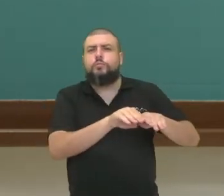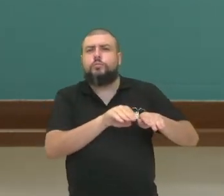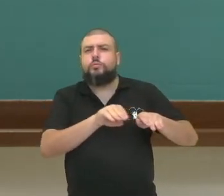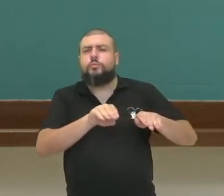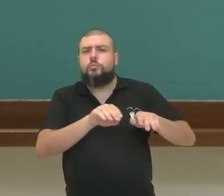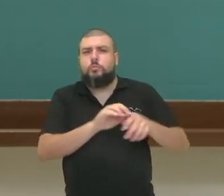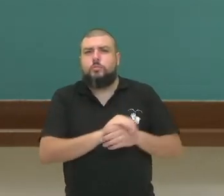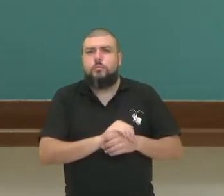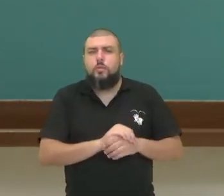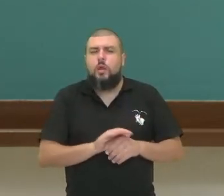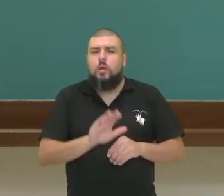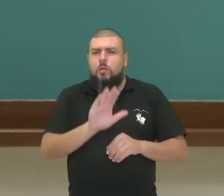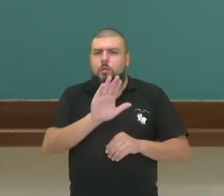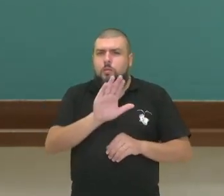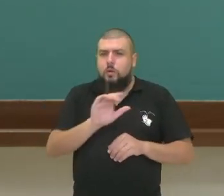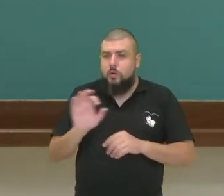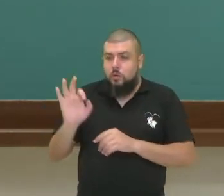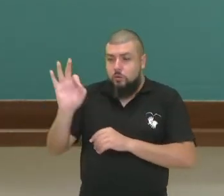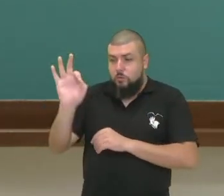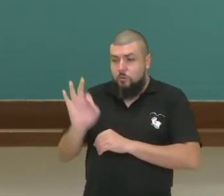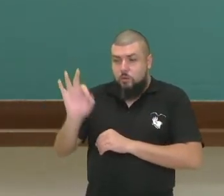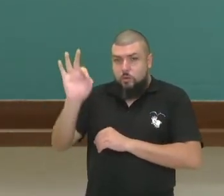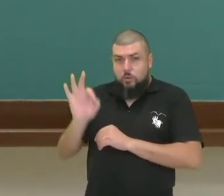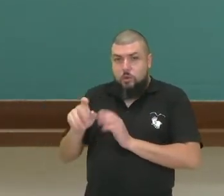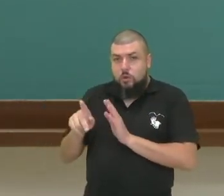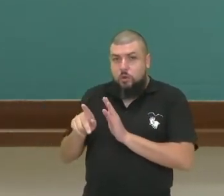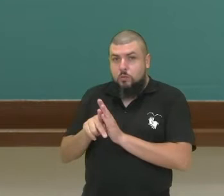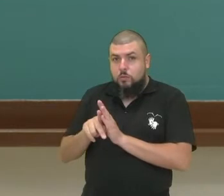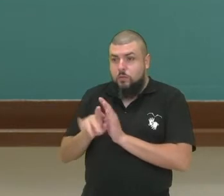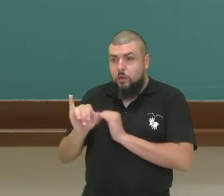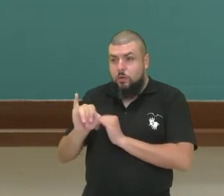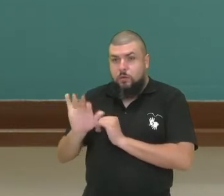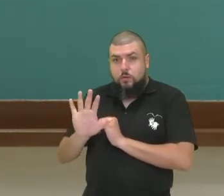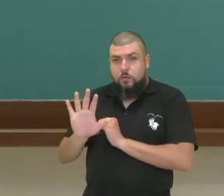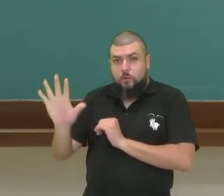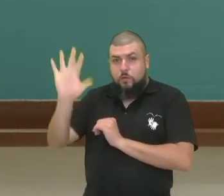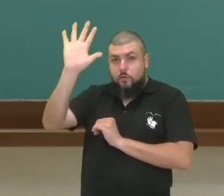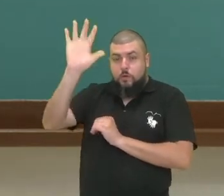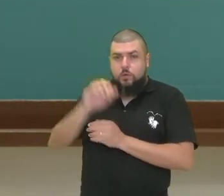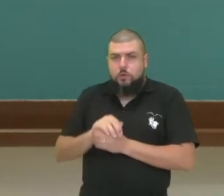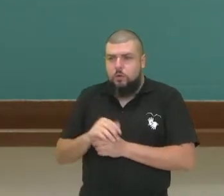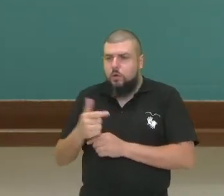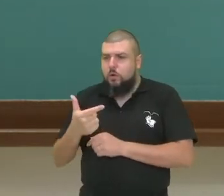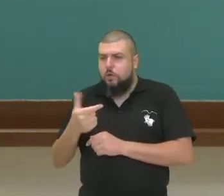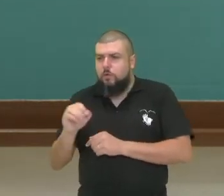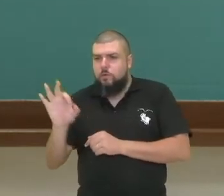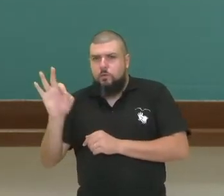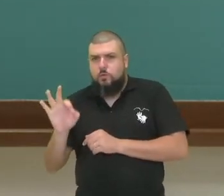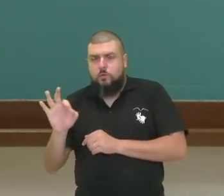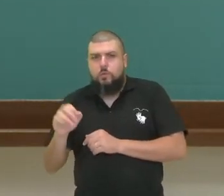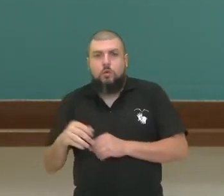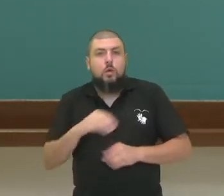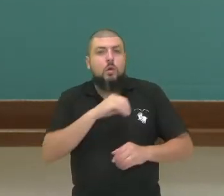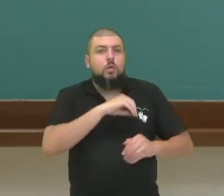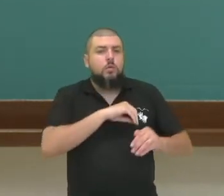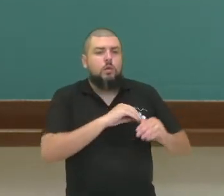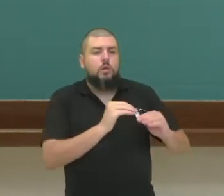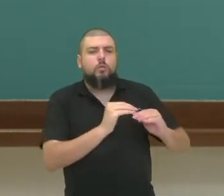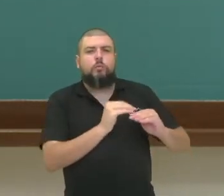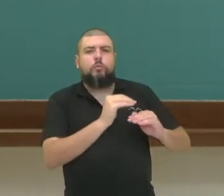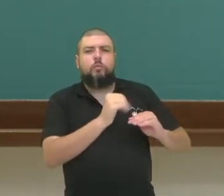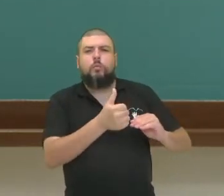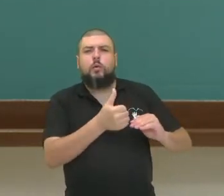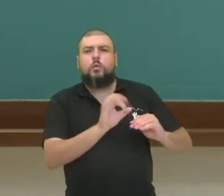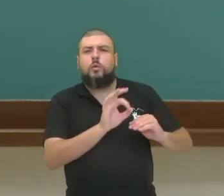da inflação. Então, se a inflação, por exemplo, foi de 20% no ano, ele dava um reajuste só de 10%. E assim, com o